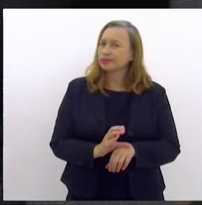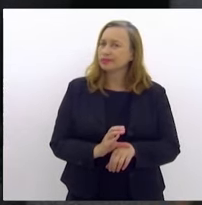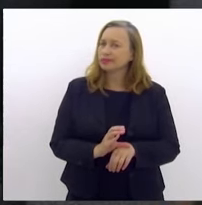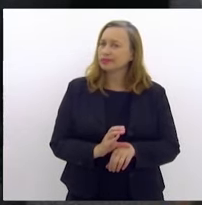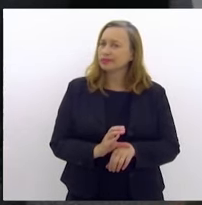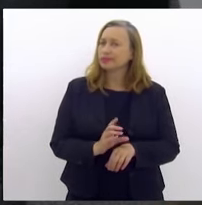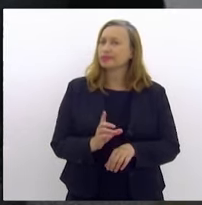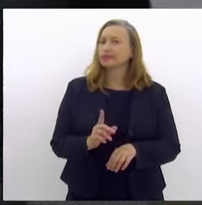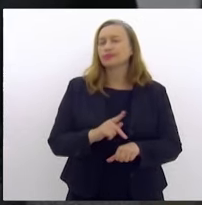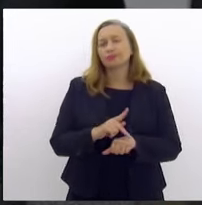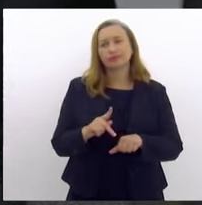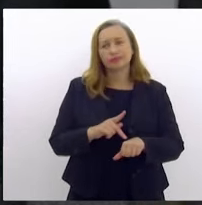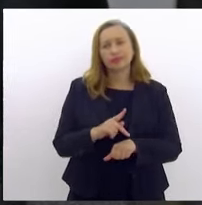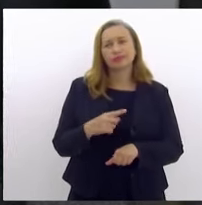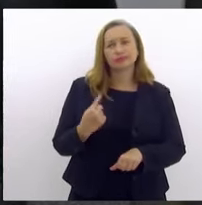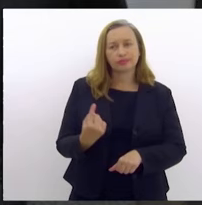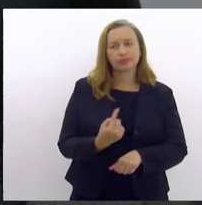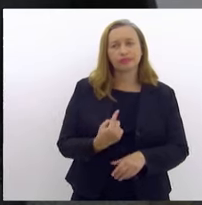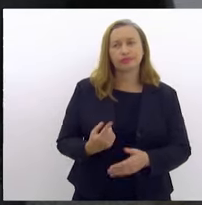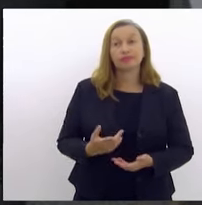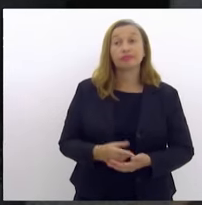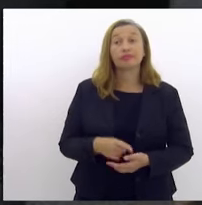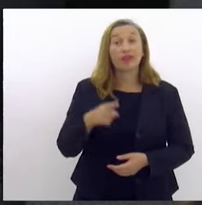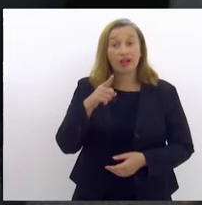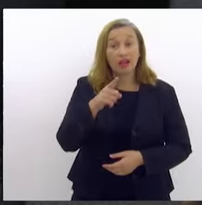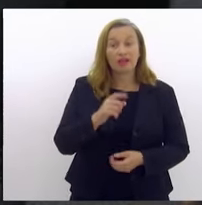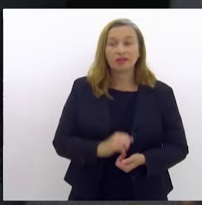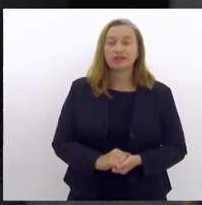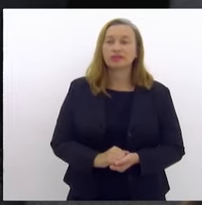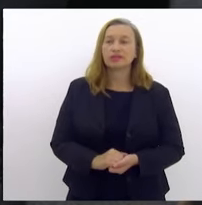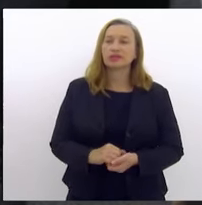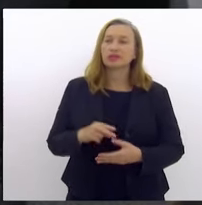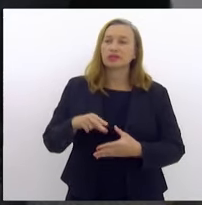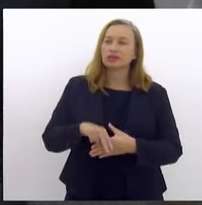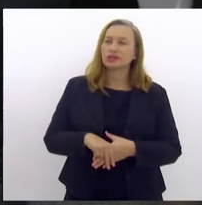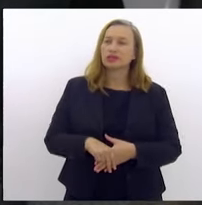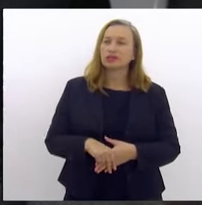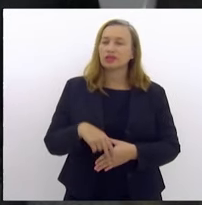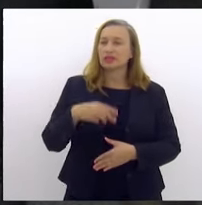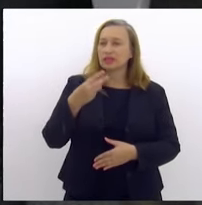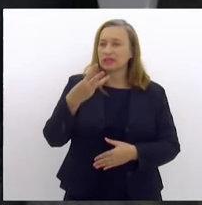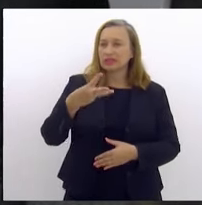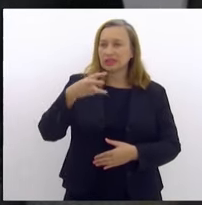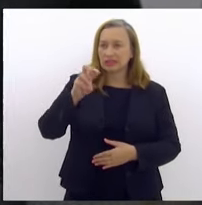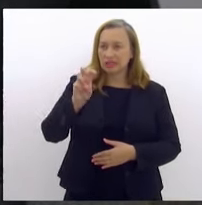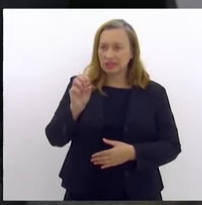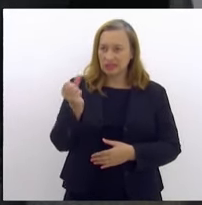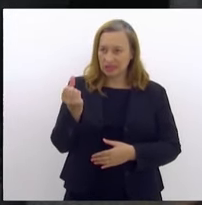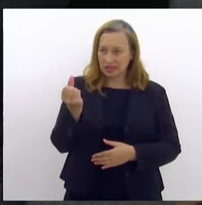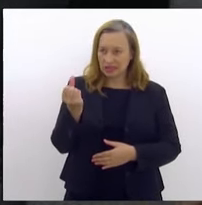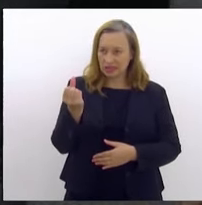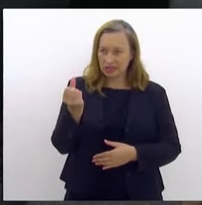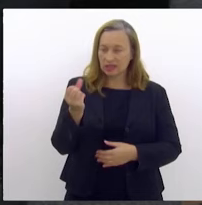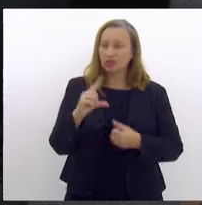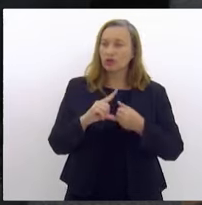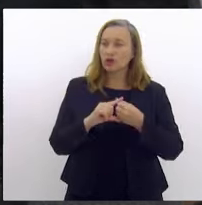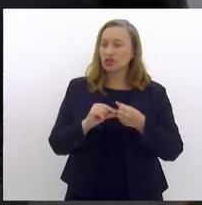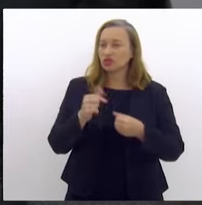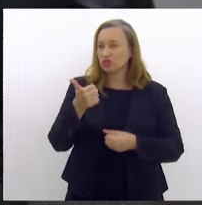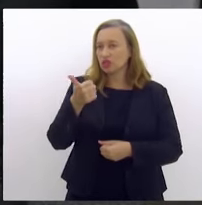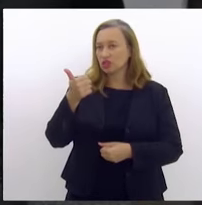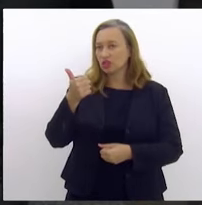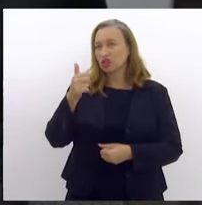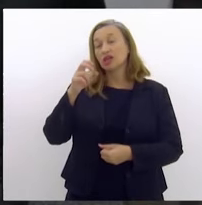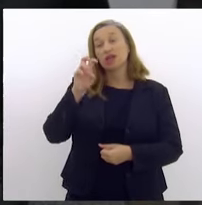do nosso país. Diz lá, no inciso 36 do artigo